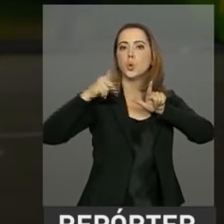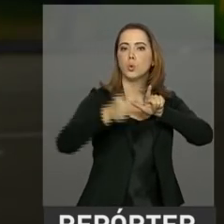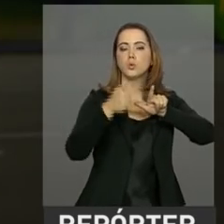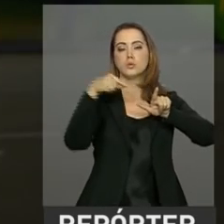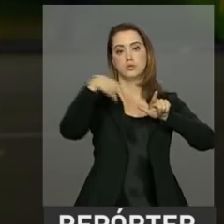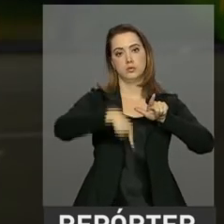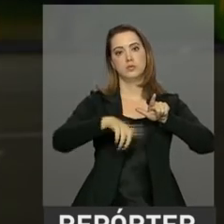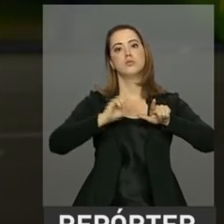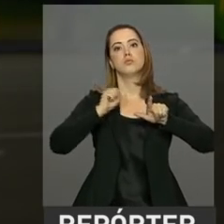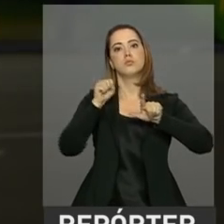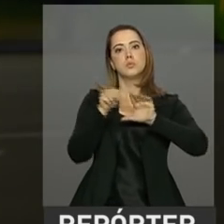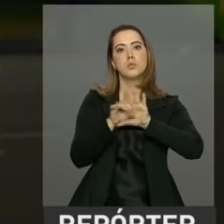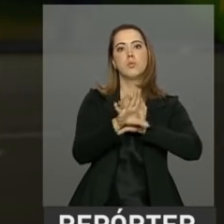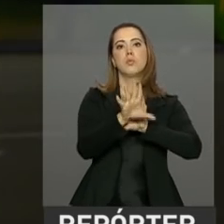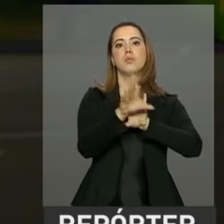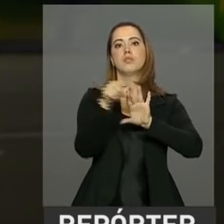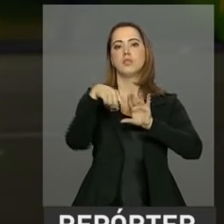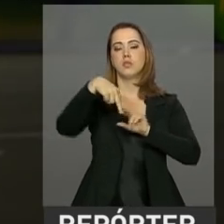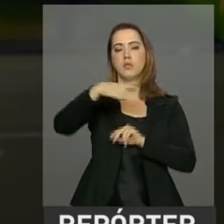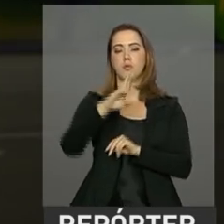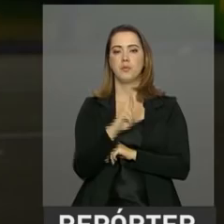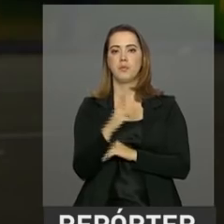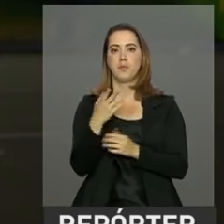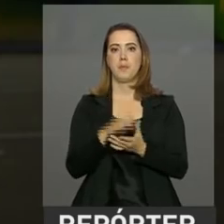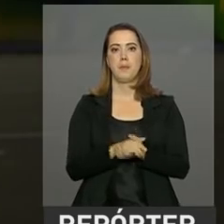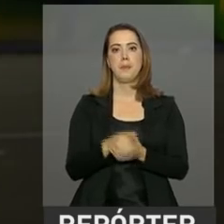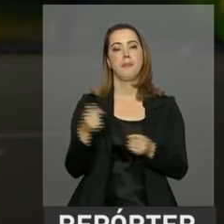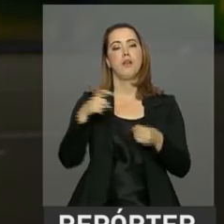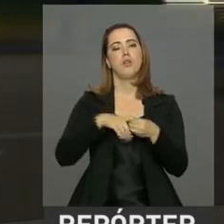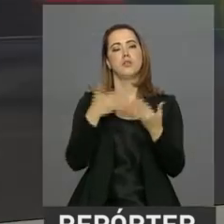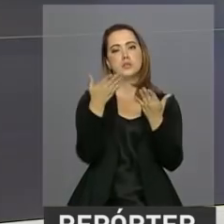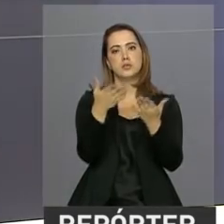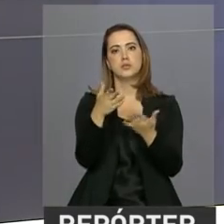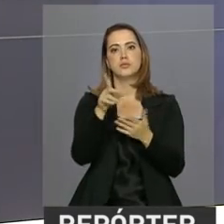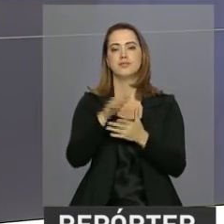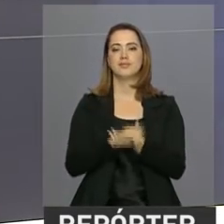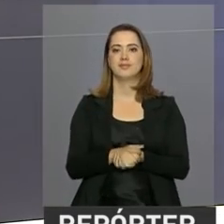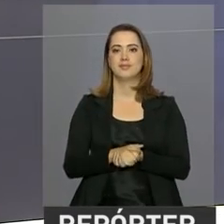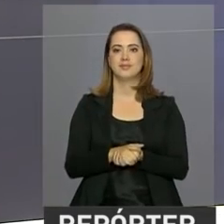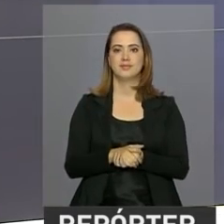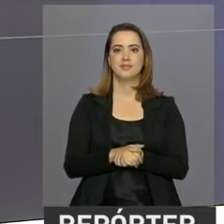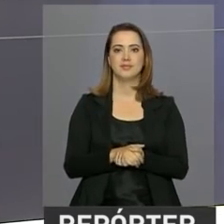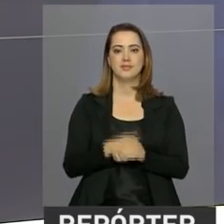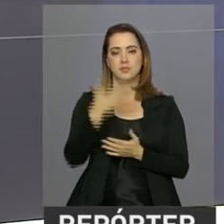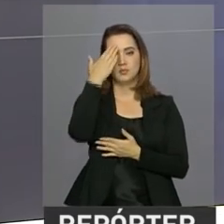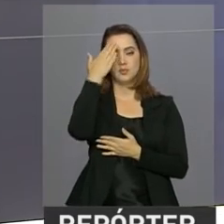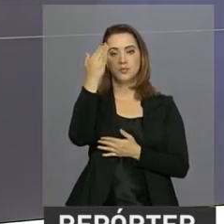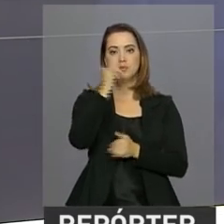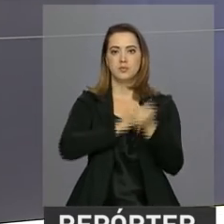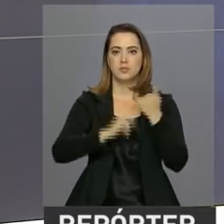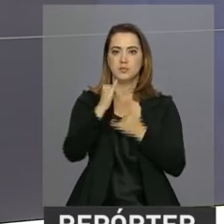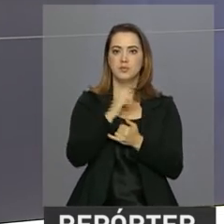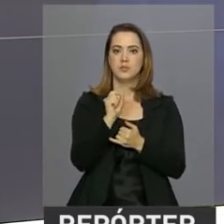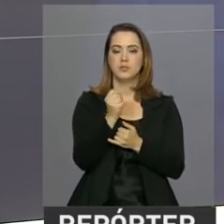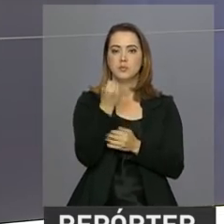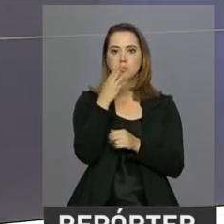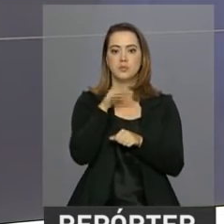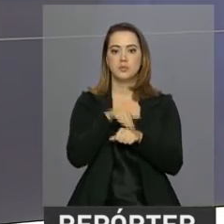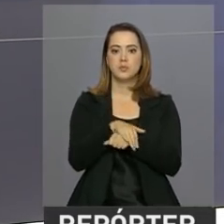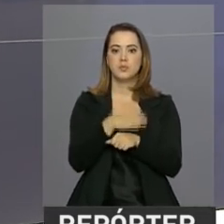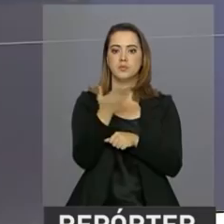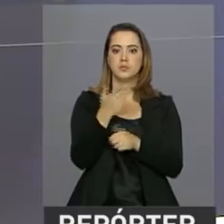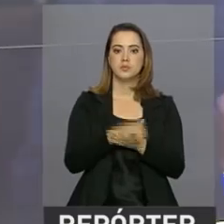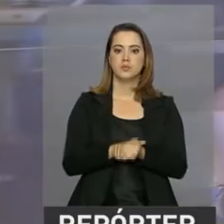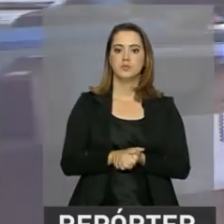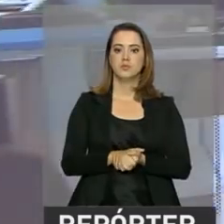vai ser transmitido pela TV NBR. Eu volto com você no estúdio, Zé Luiz. Obrigado, Paulo, pelas informações. Uma boa noite para